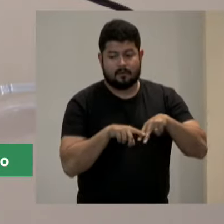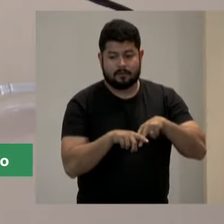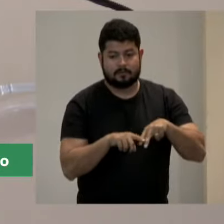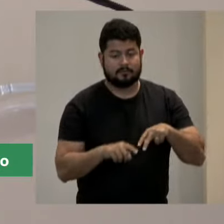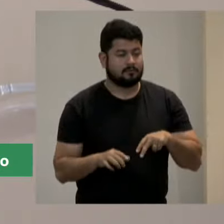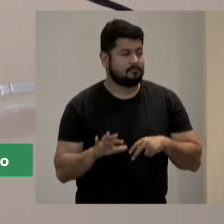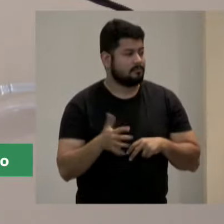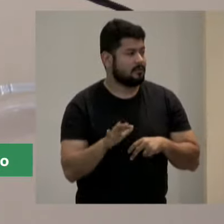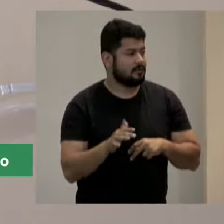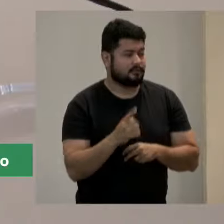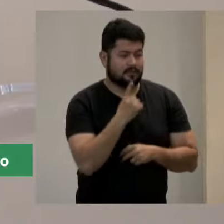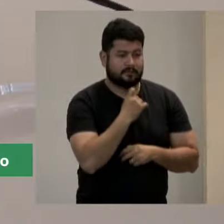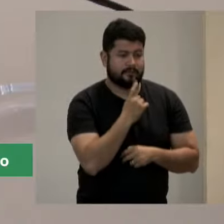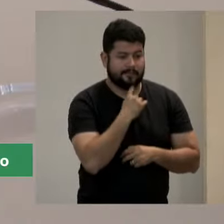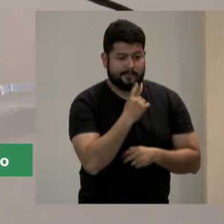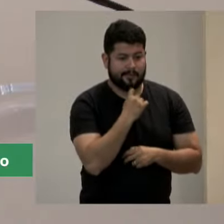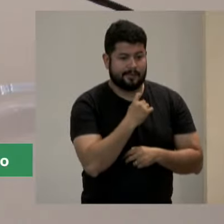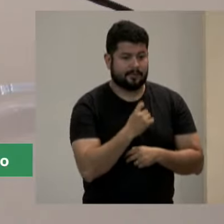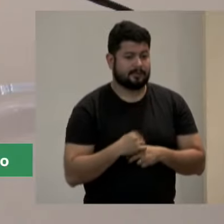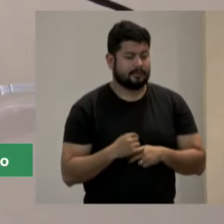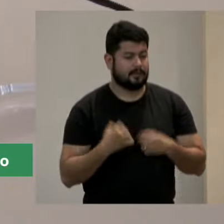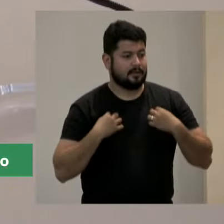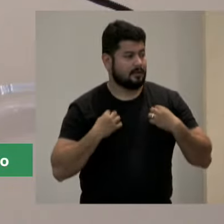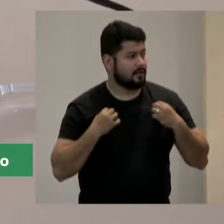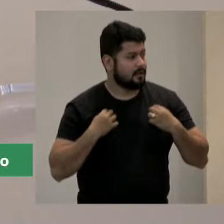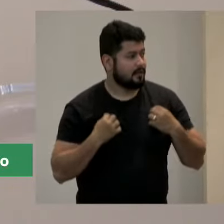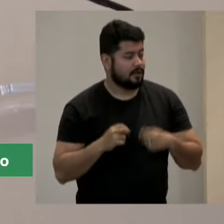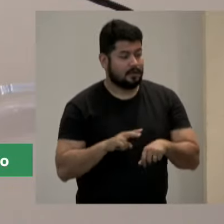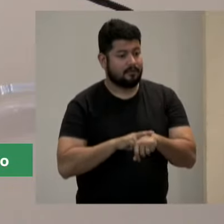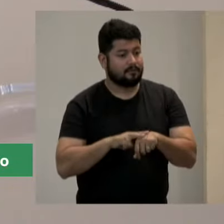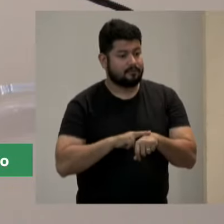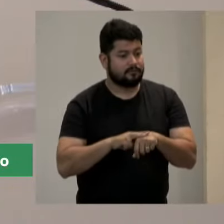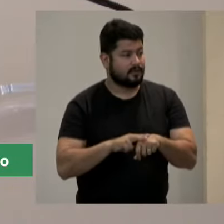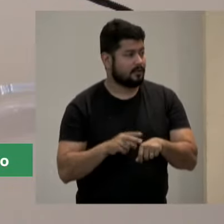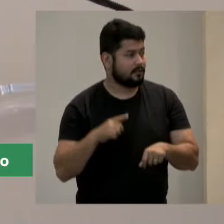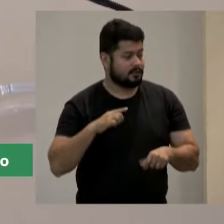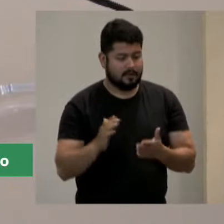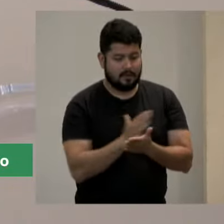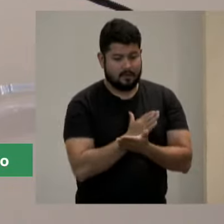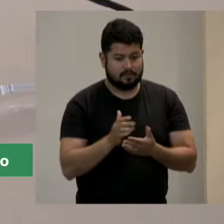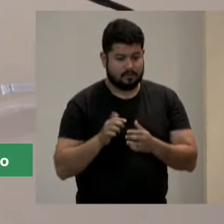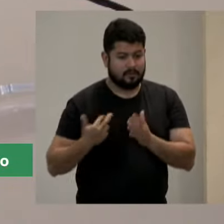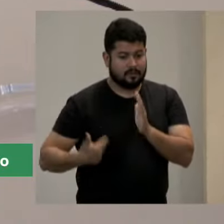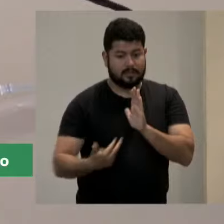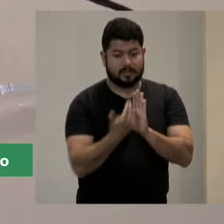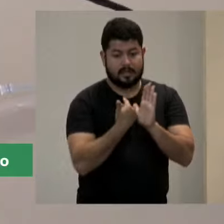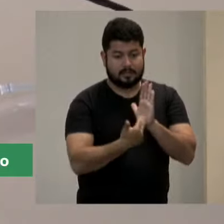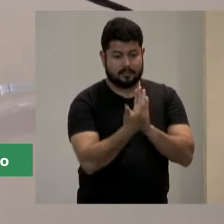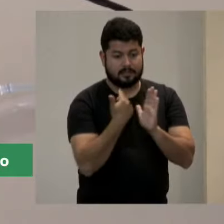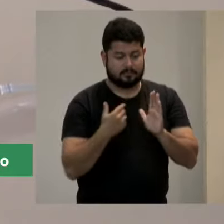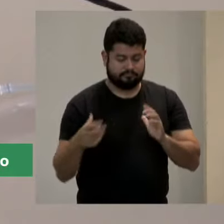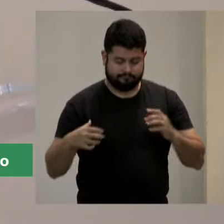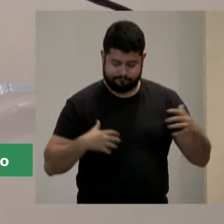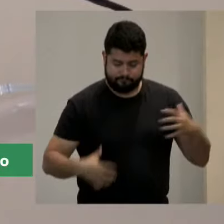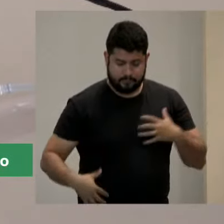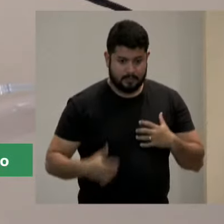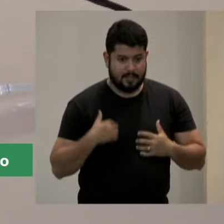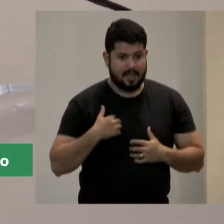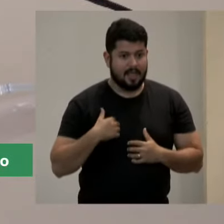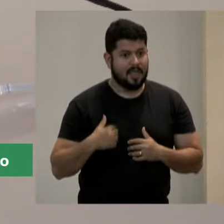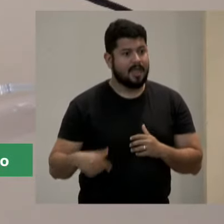meio avermelhado, com uma camisa verde estampada, e sou